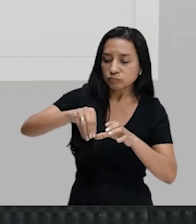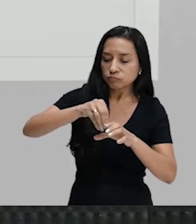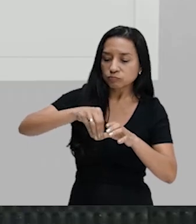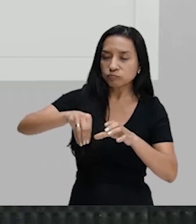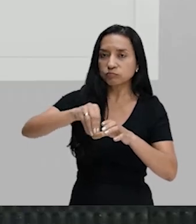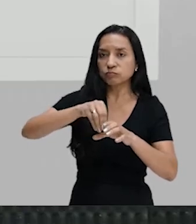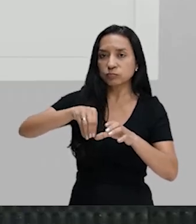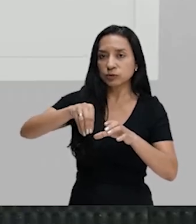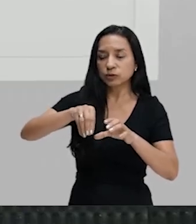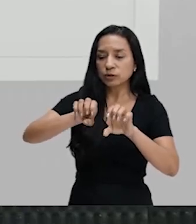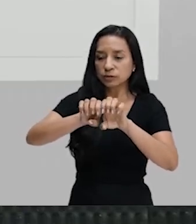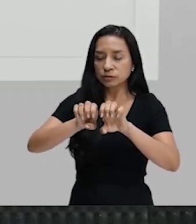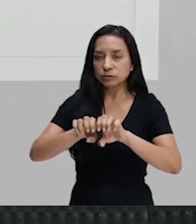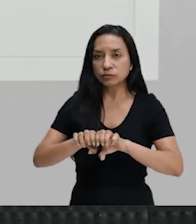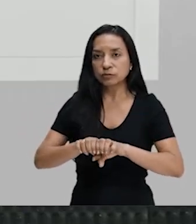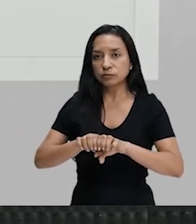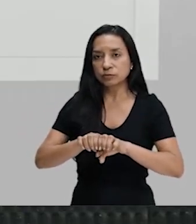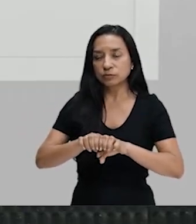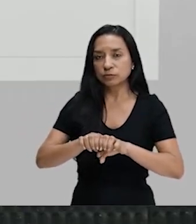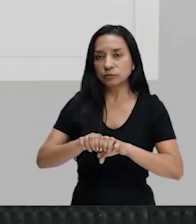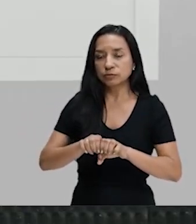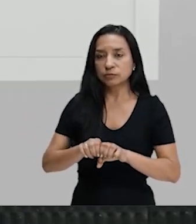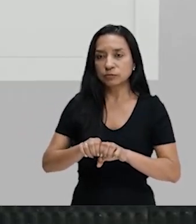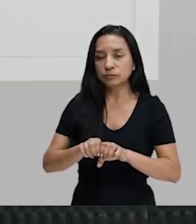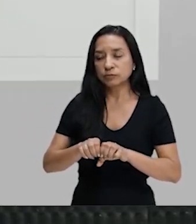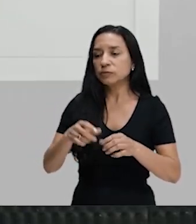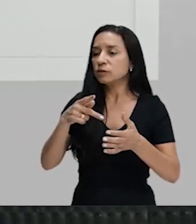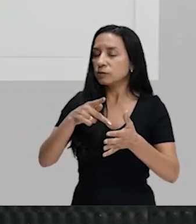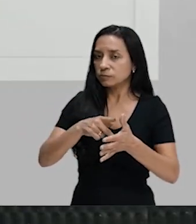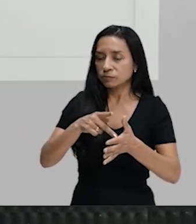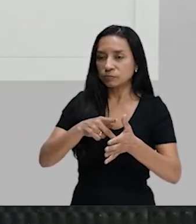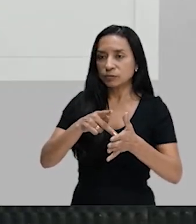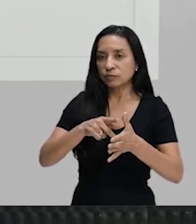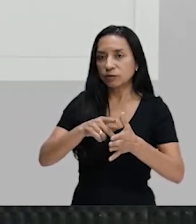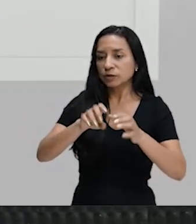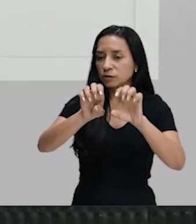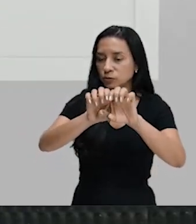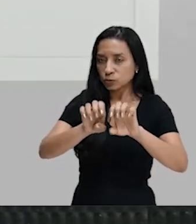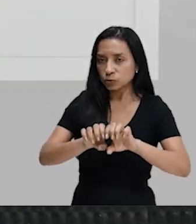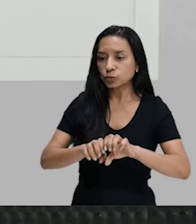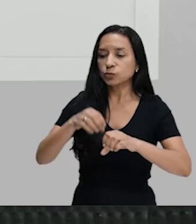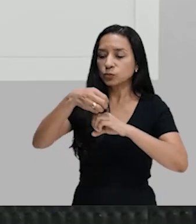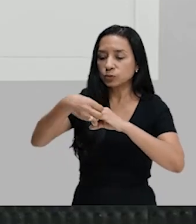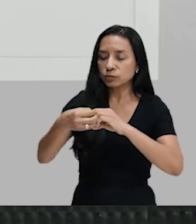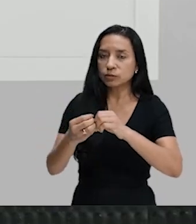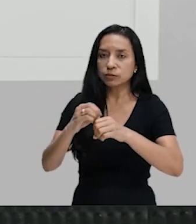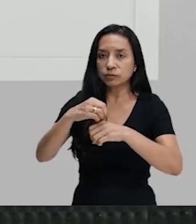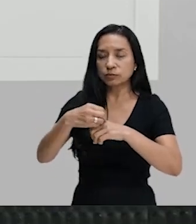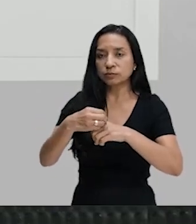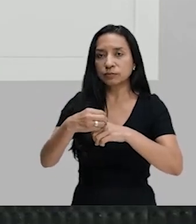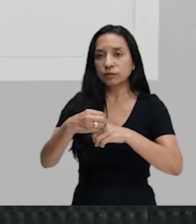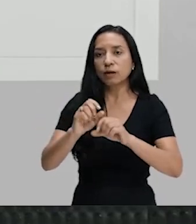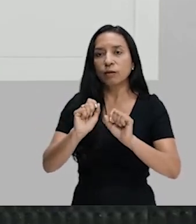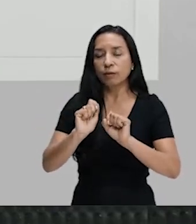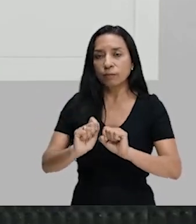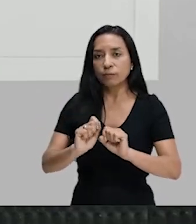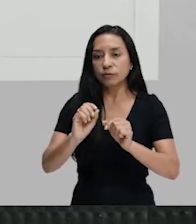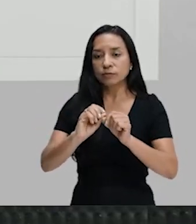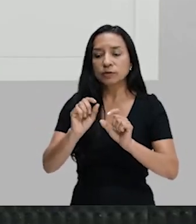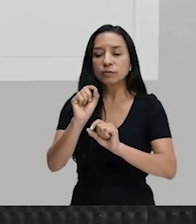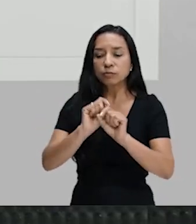estrutura, na verdade, no seu comportamento molecular, ok? Então nós podemos definir o seguinte,